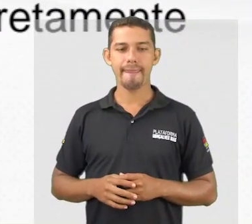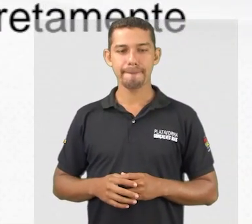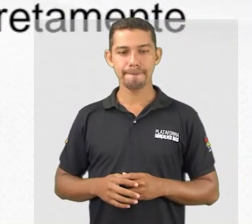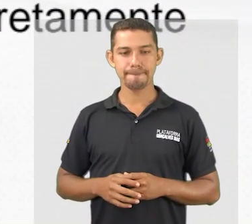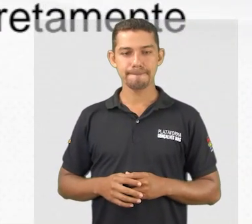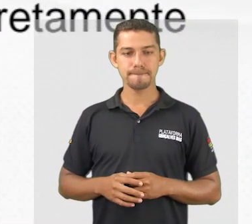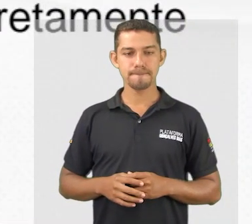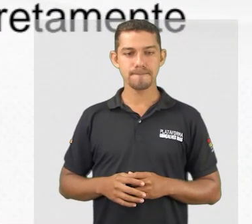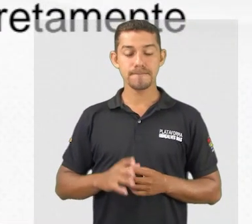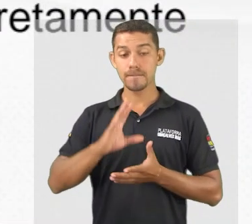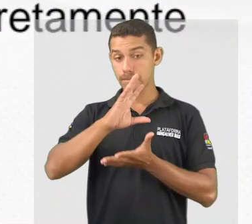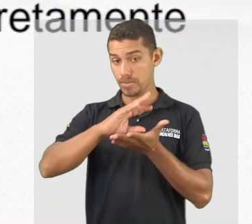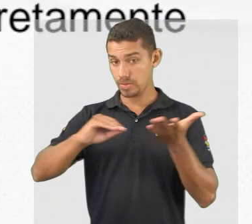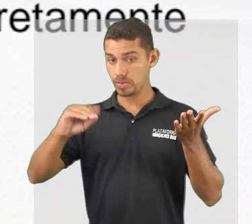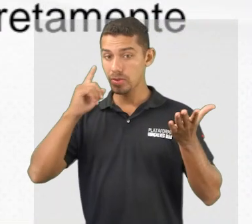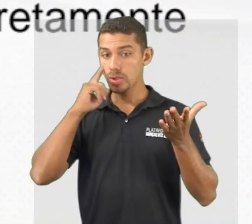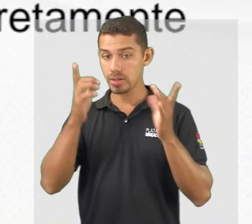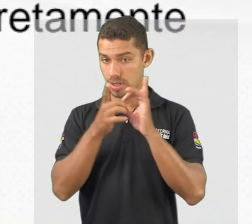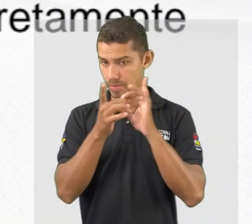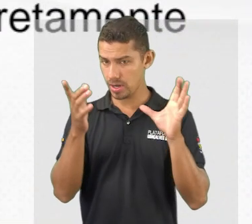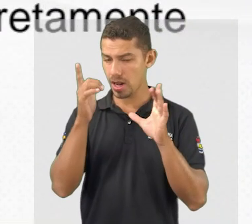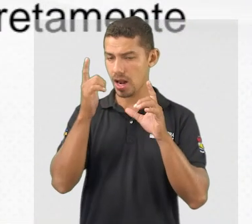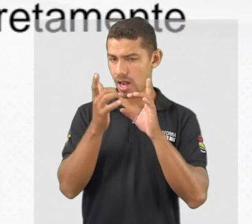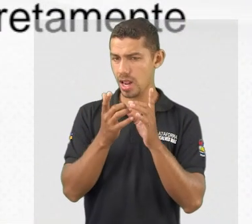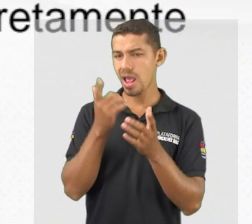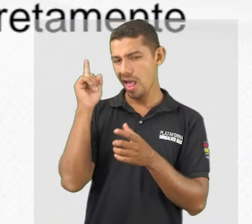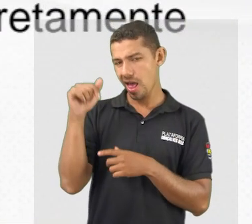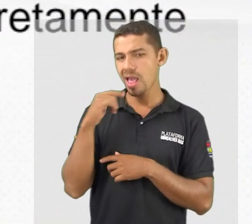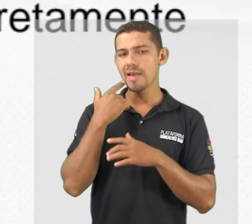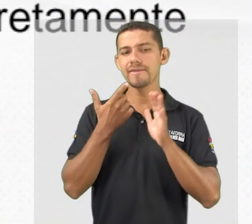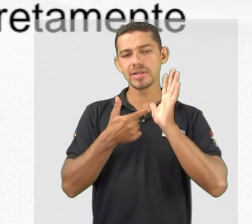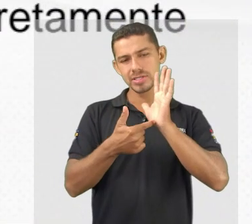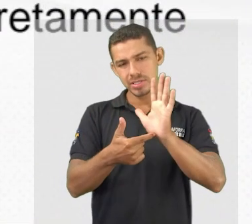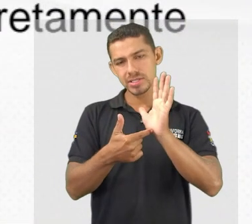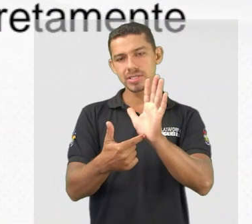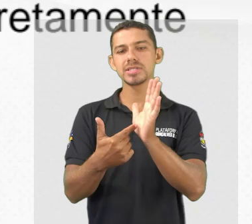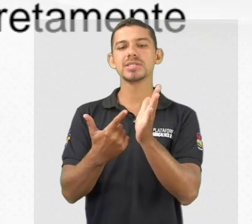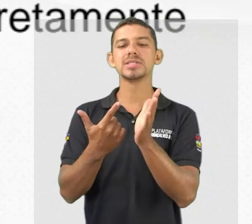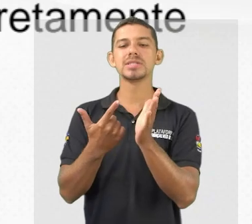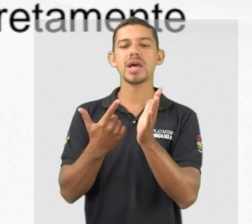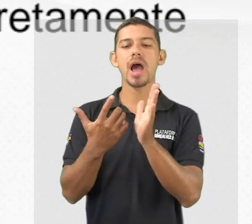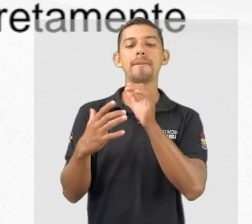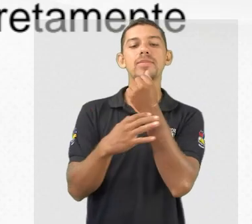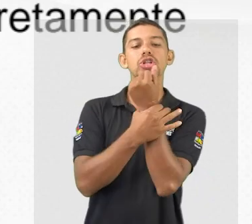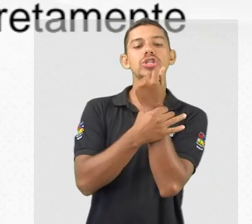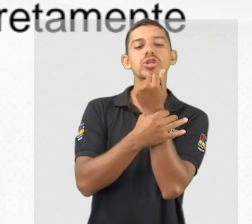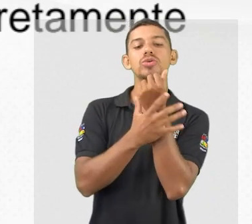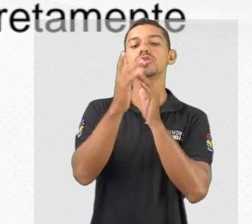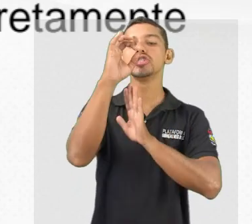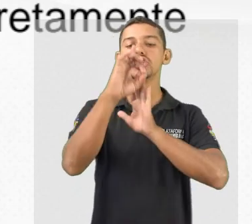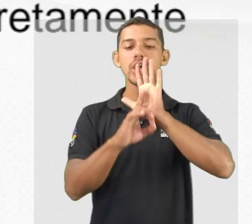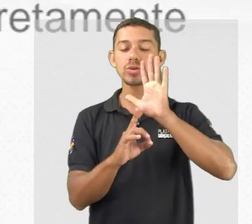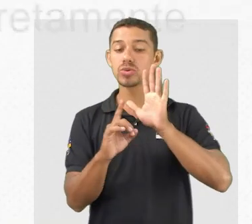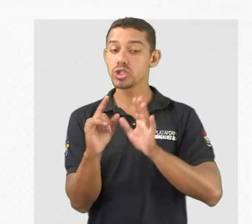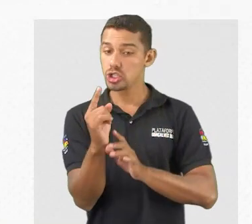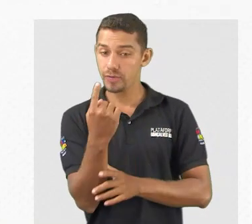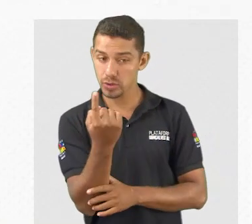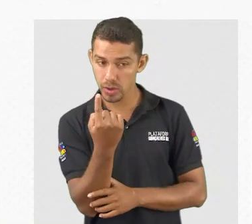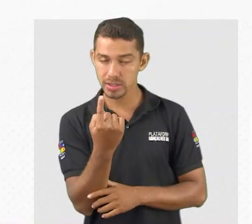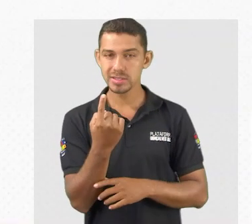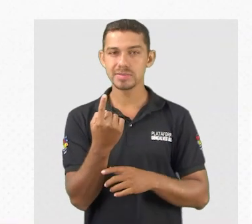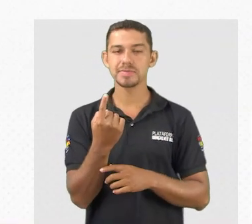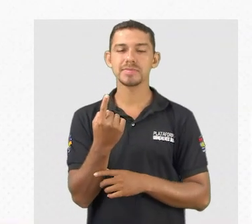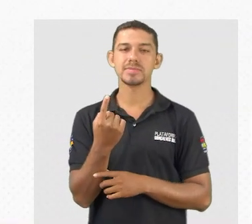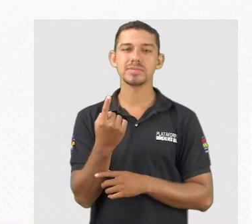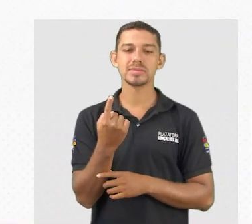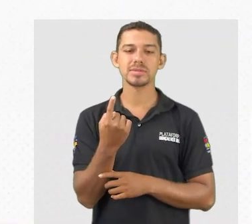O modelo de democracia liberal enfatiza a representatividade e a proteção dos direitos individuais. Então, nessa